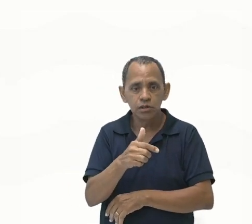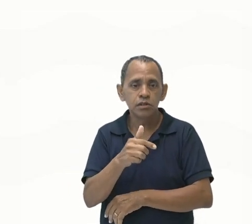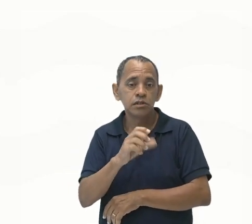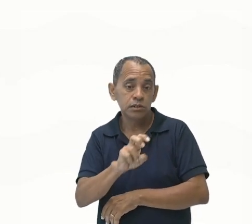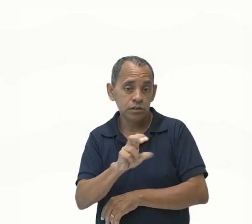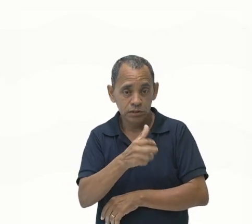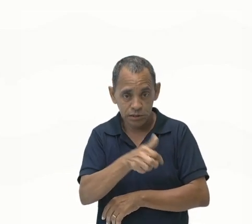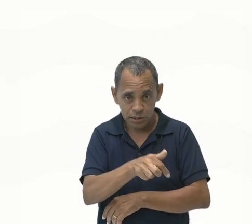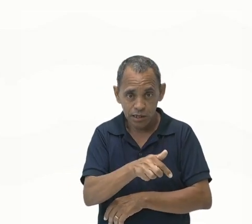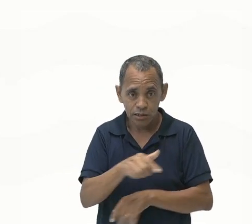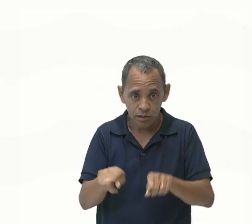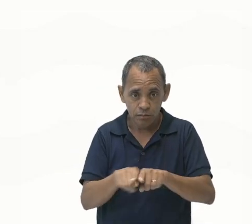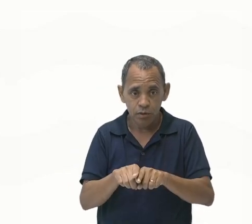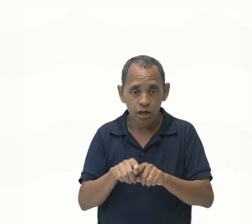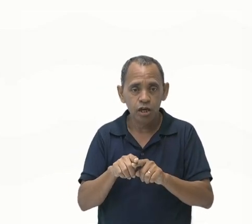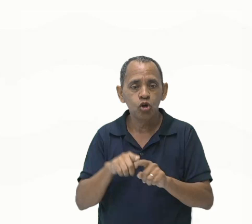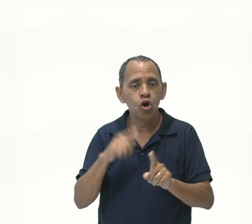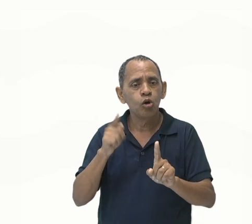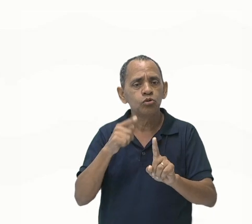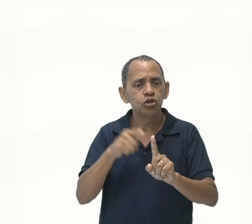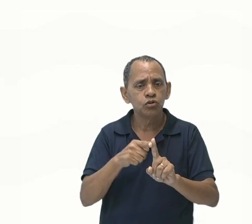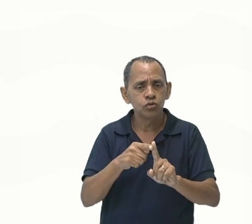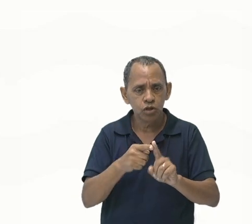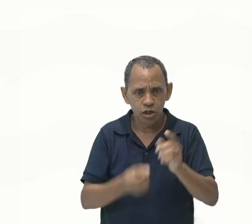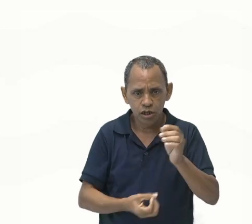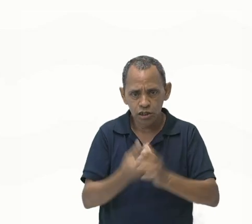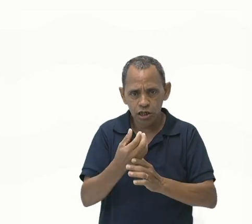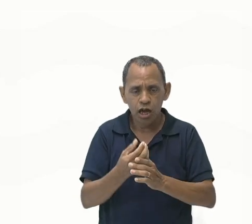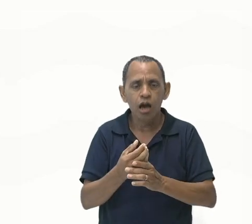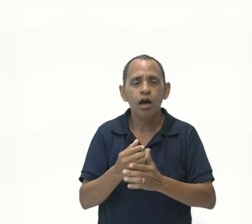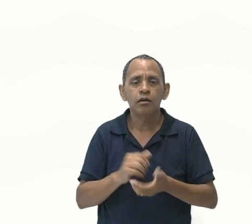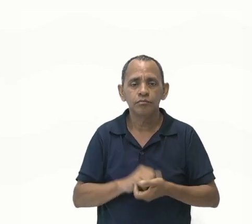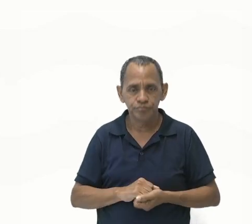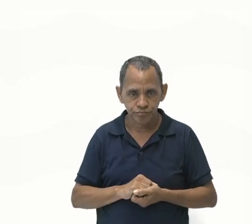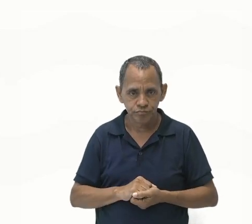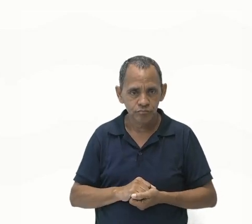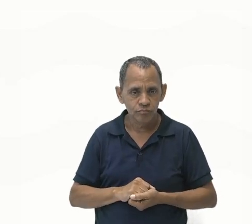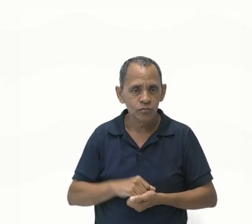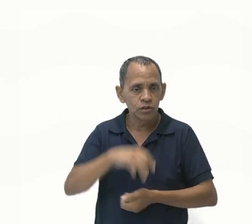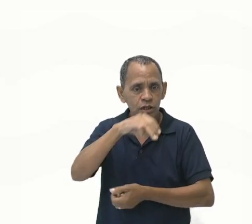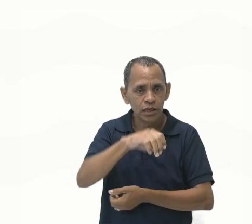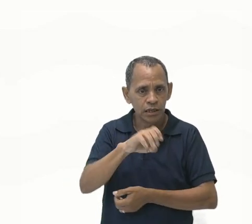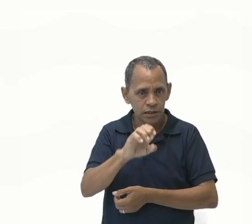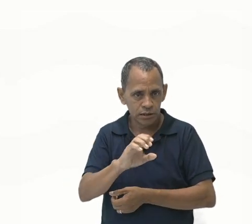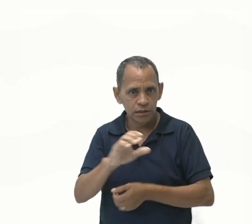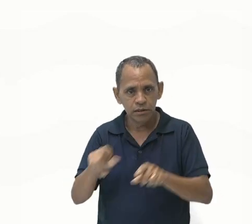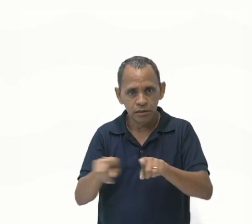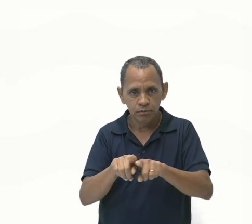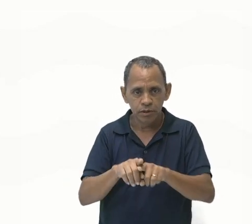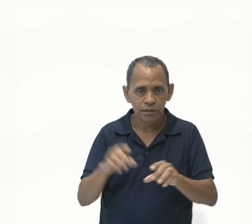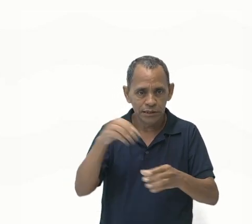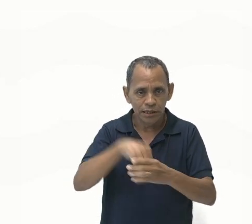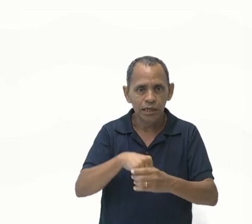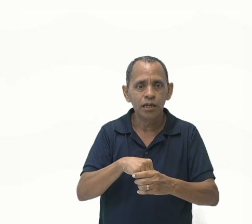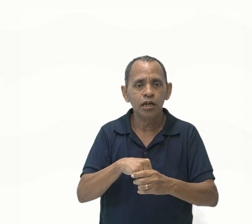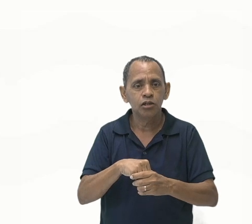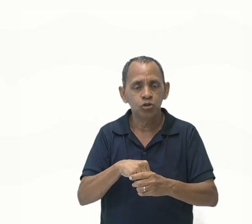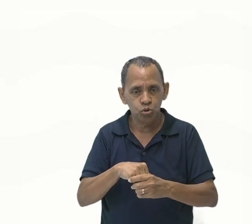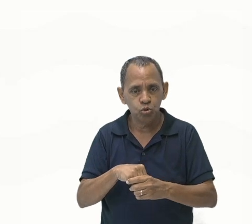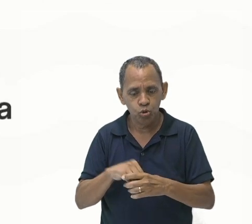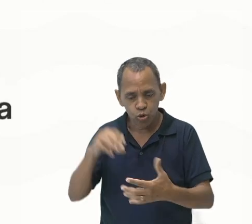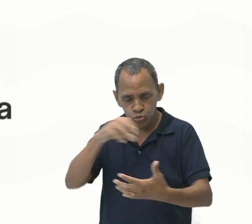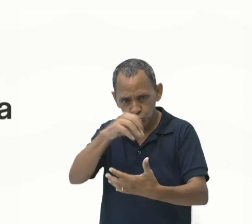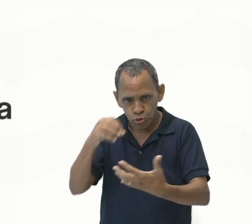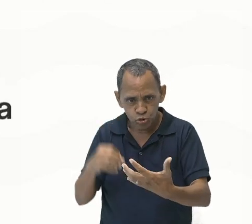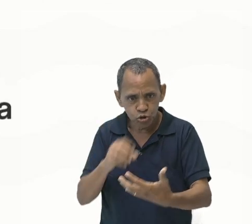nos países que já faziam parte da CECA e tinha como finalidade ali estabelecer um mercado comum dentro do continente